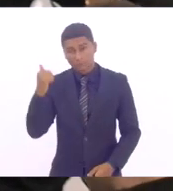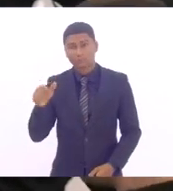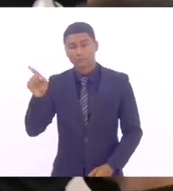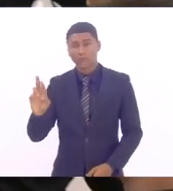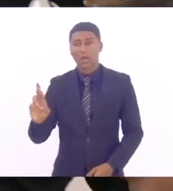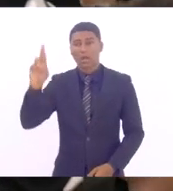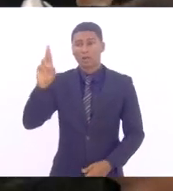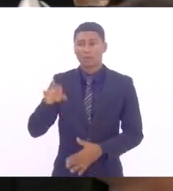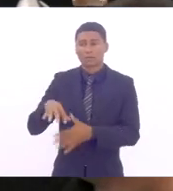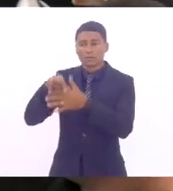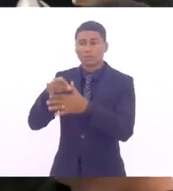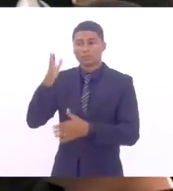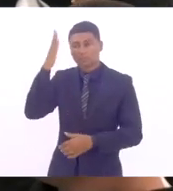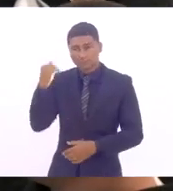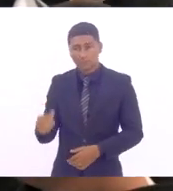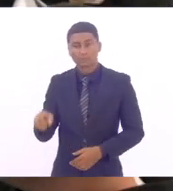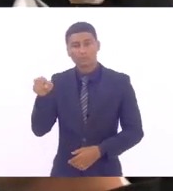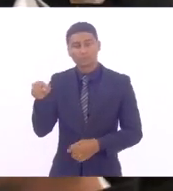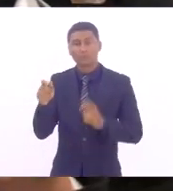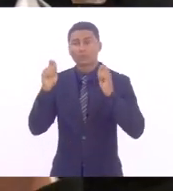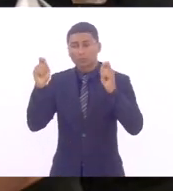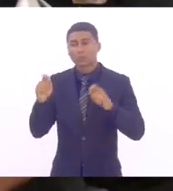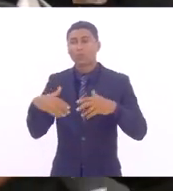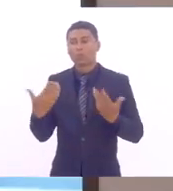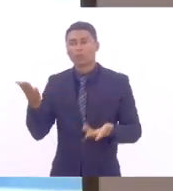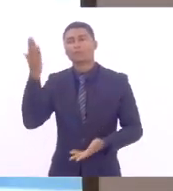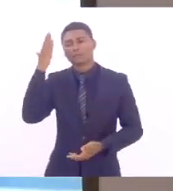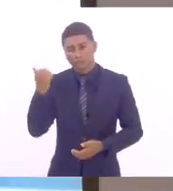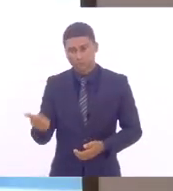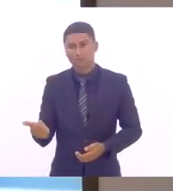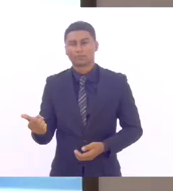é a torcida.